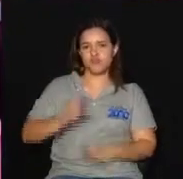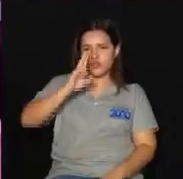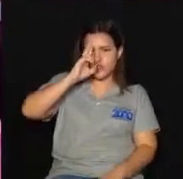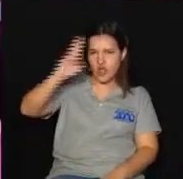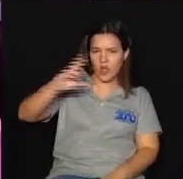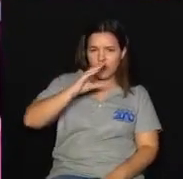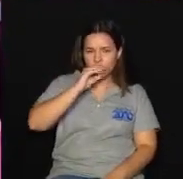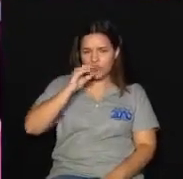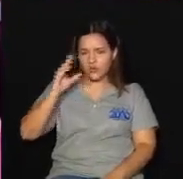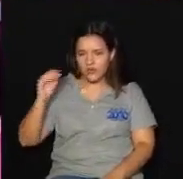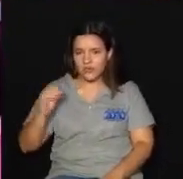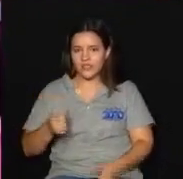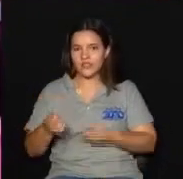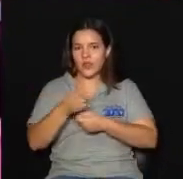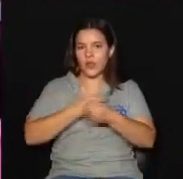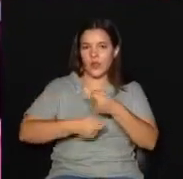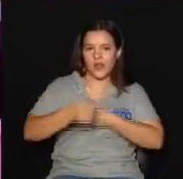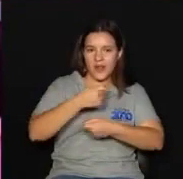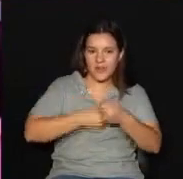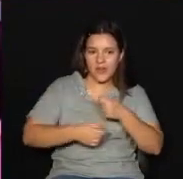patrão-empregado,